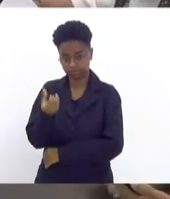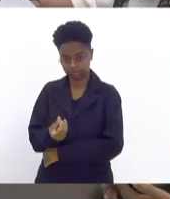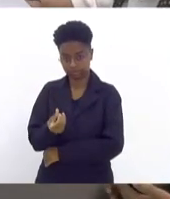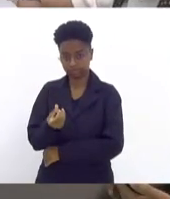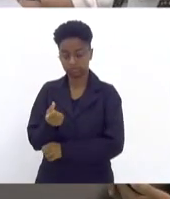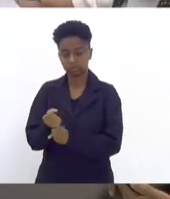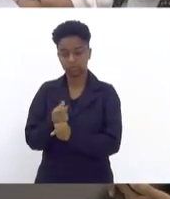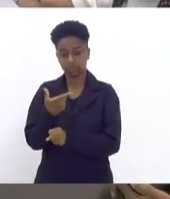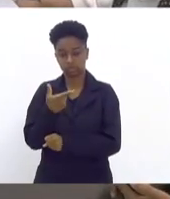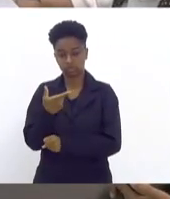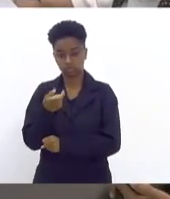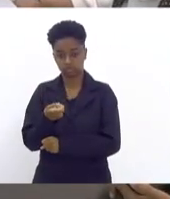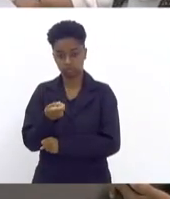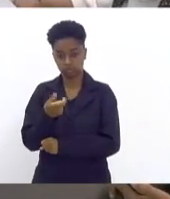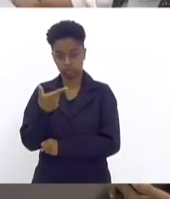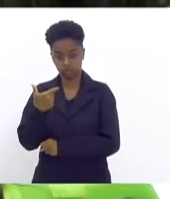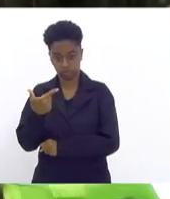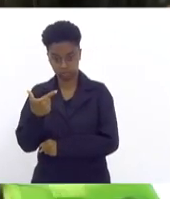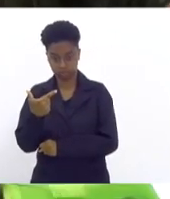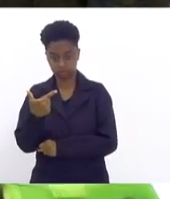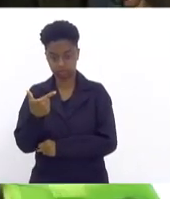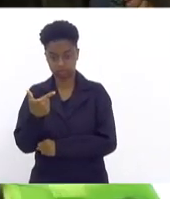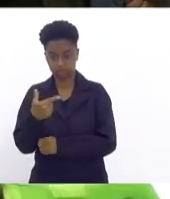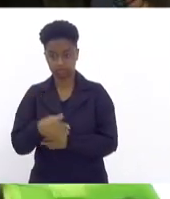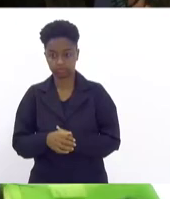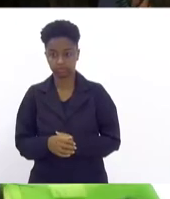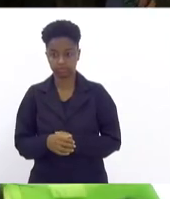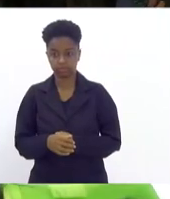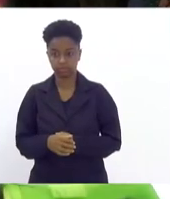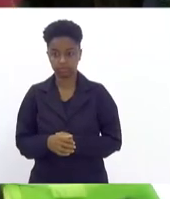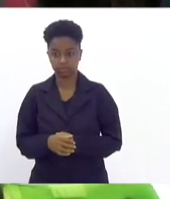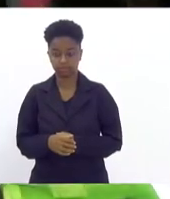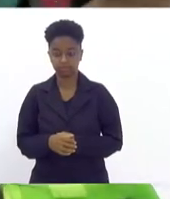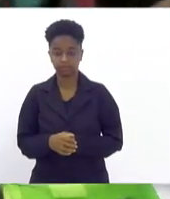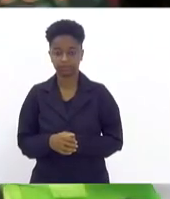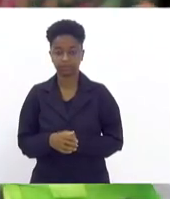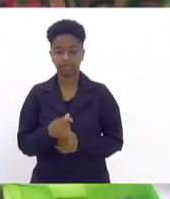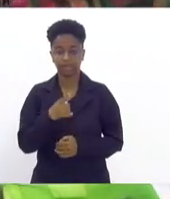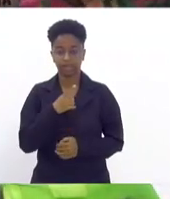de 2012, que estaria em